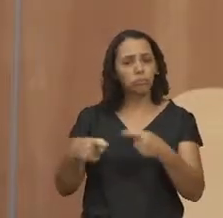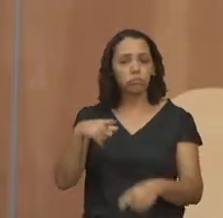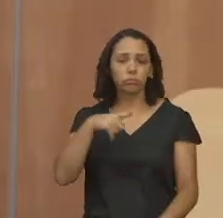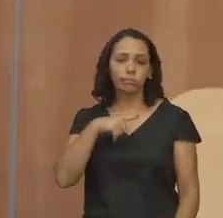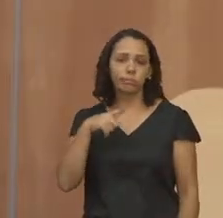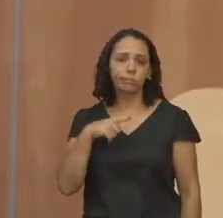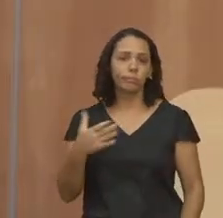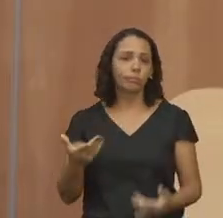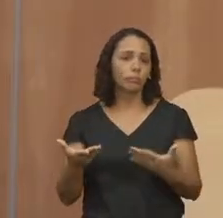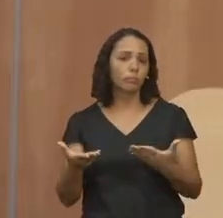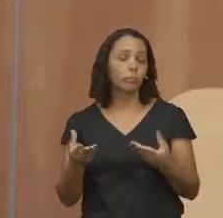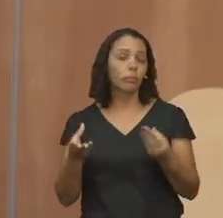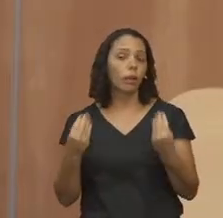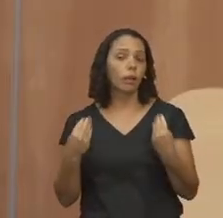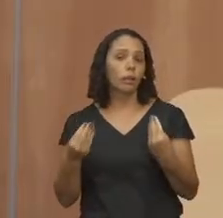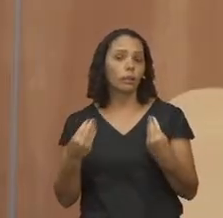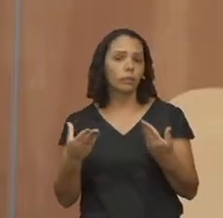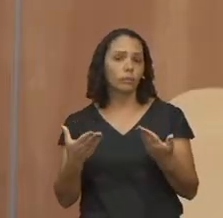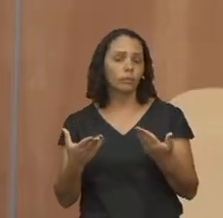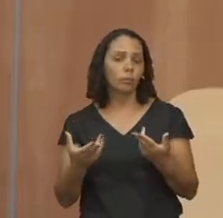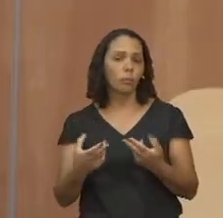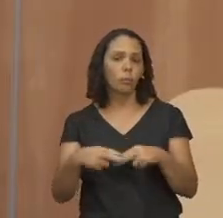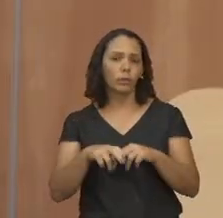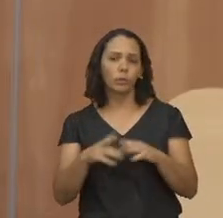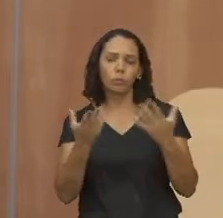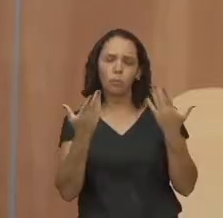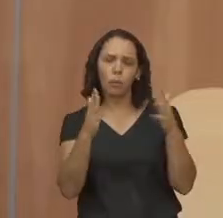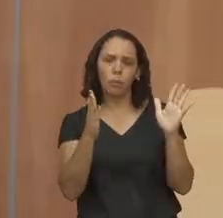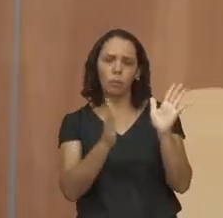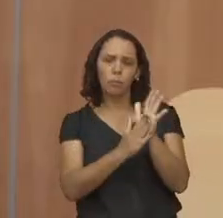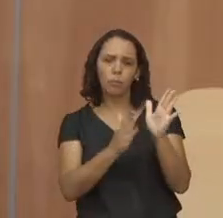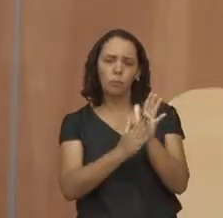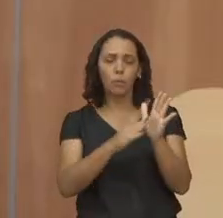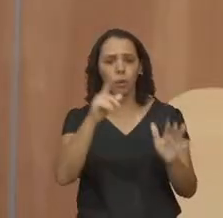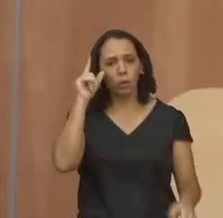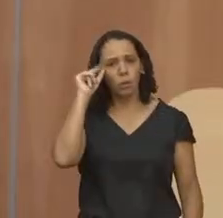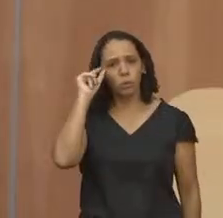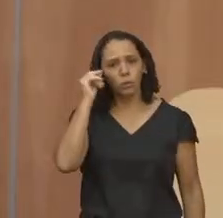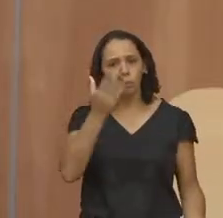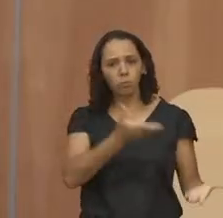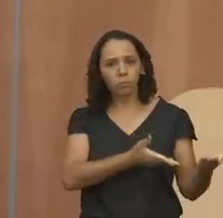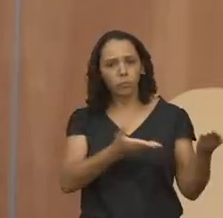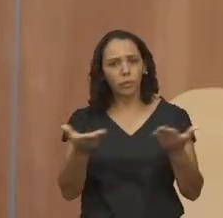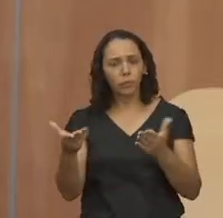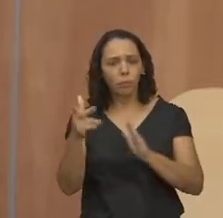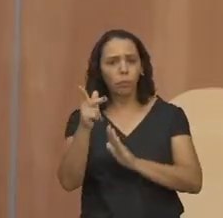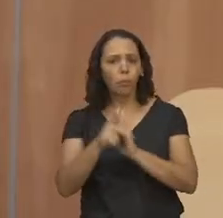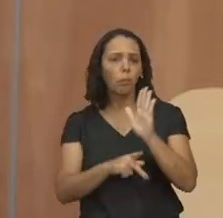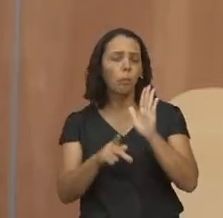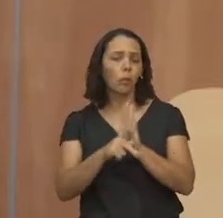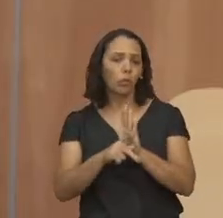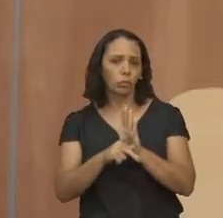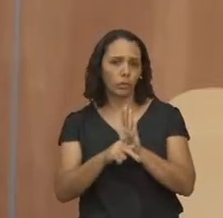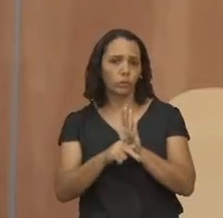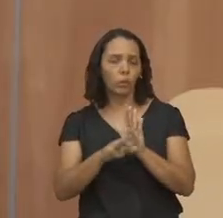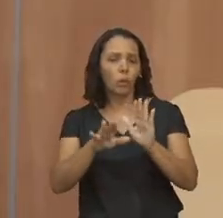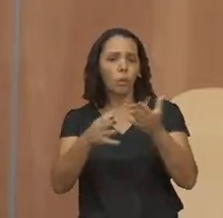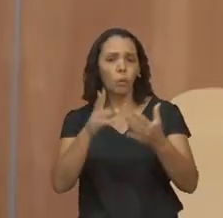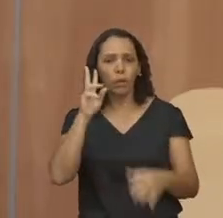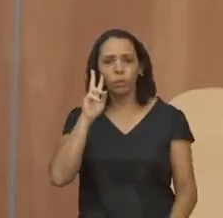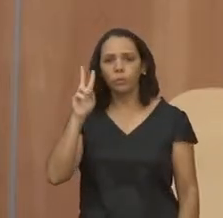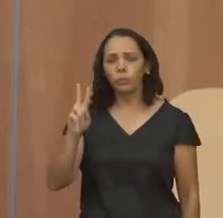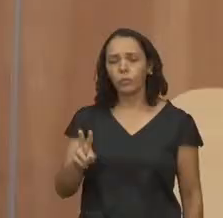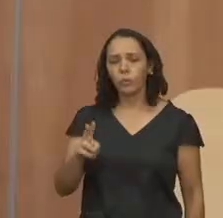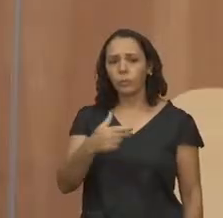Então é nesse sentido, Jean, que mais uma vez eu parabenizo você de trazer para essa casa, e eu tenho certeza que quando você viu o presidente